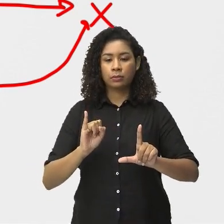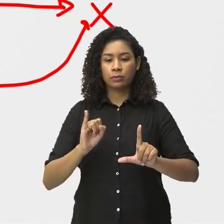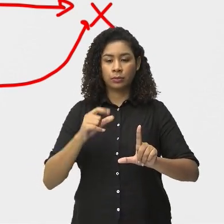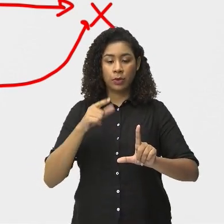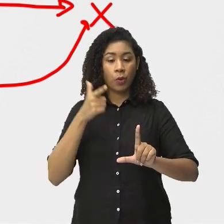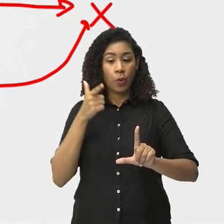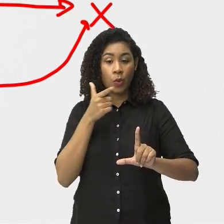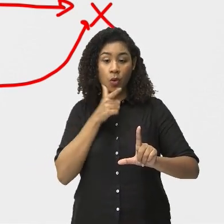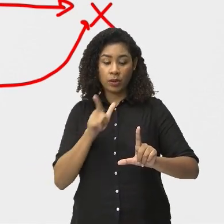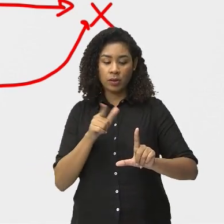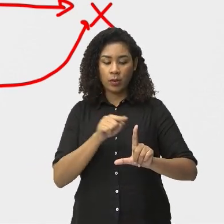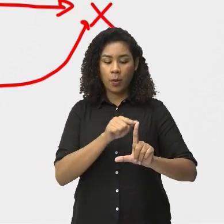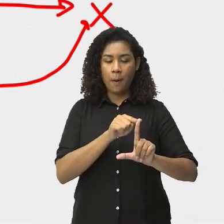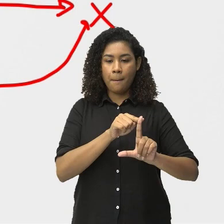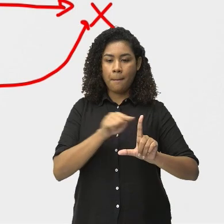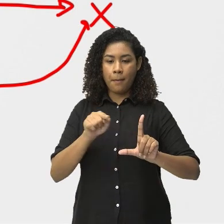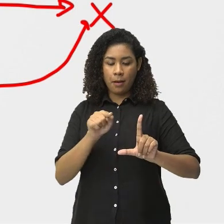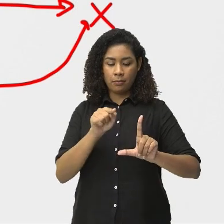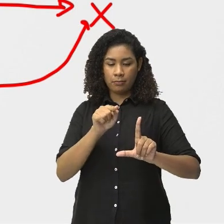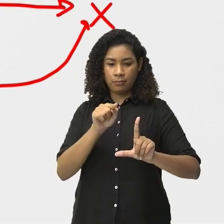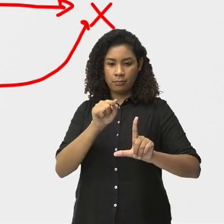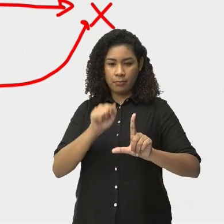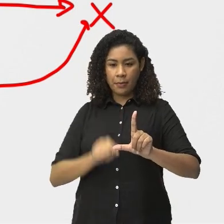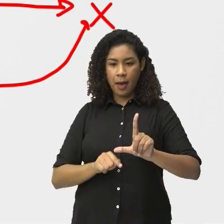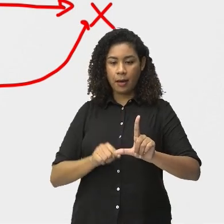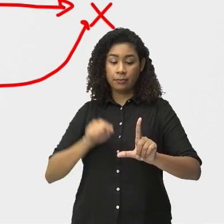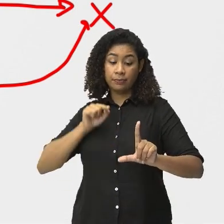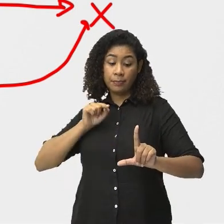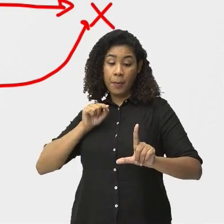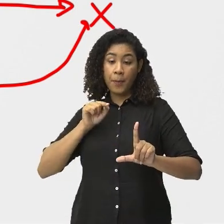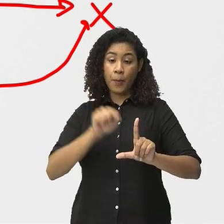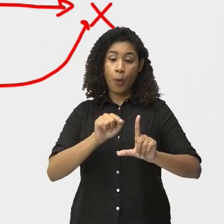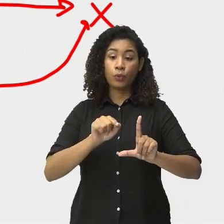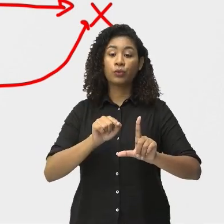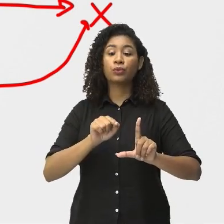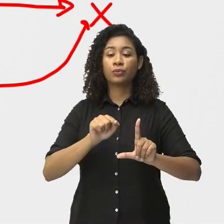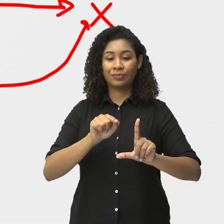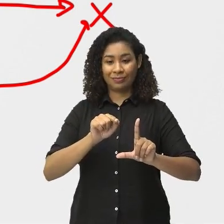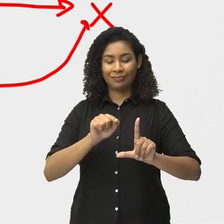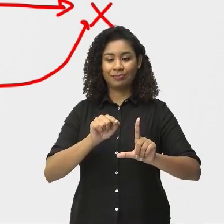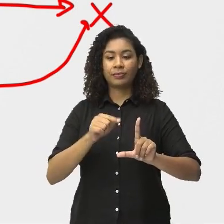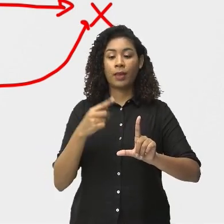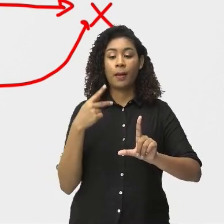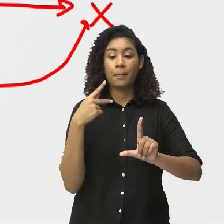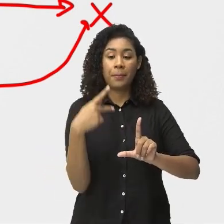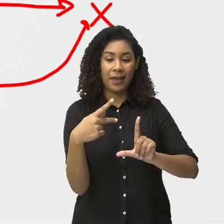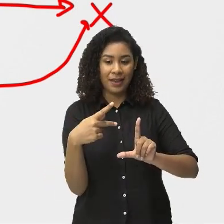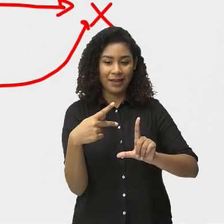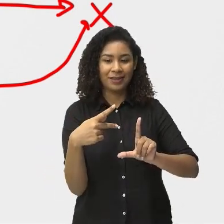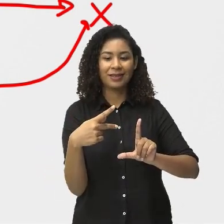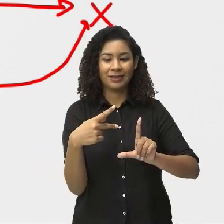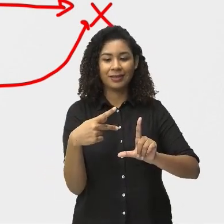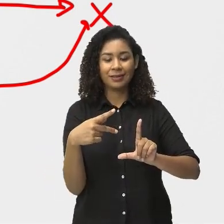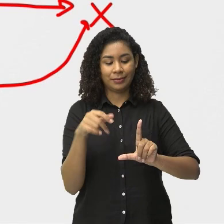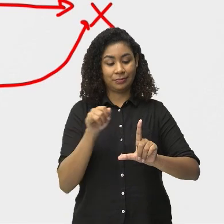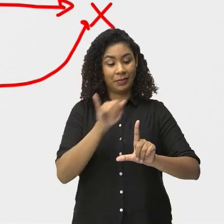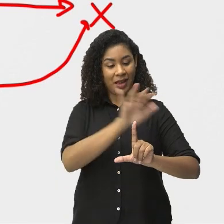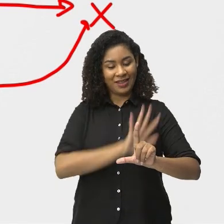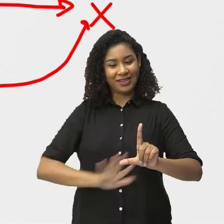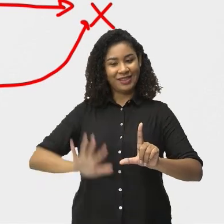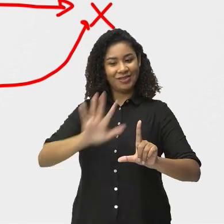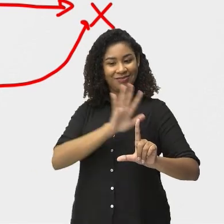o aparecimento, né, ou a formação de um ponto P no meu plano